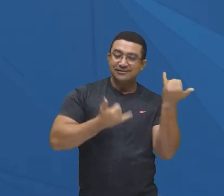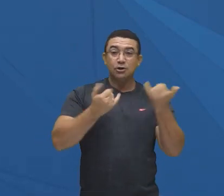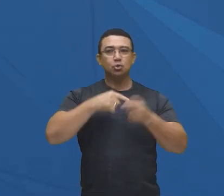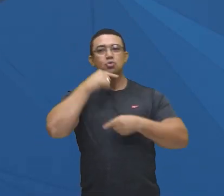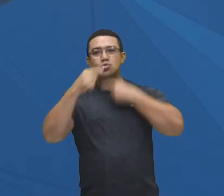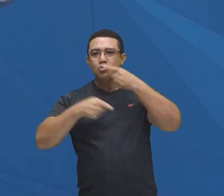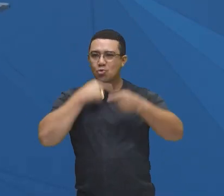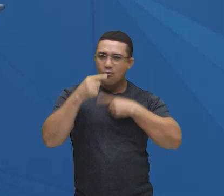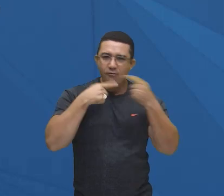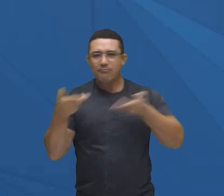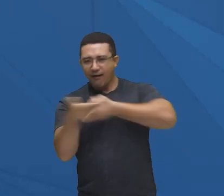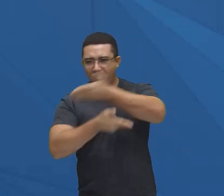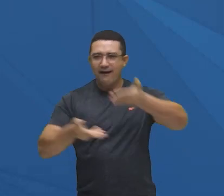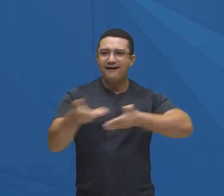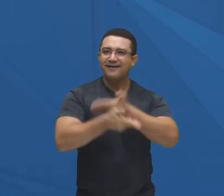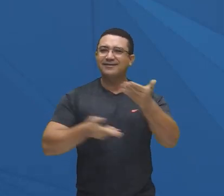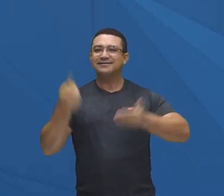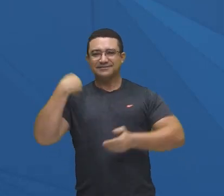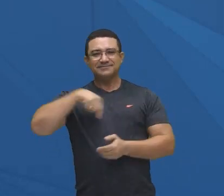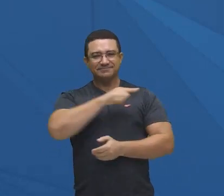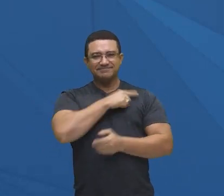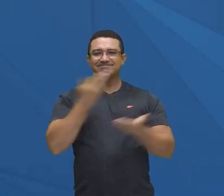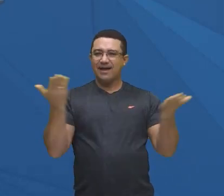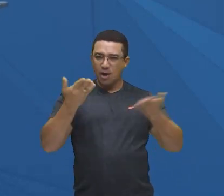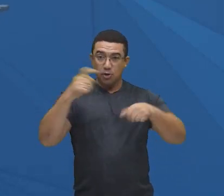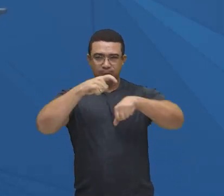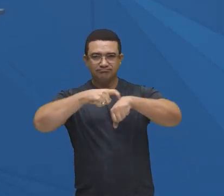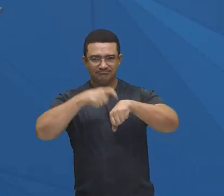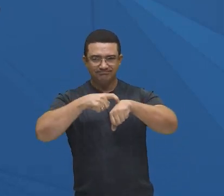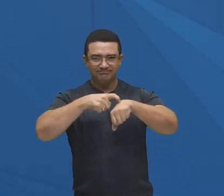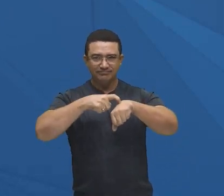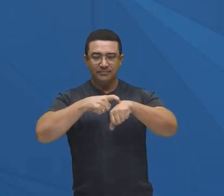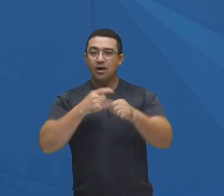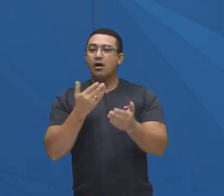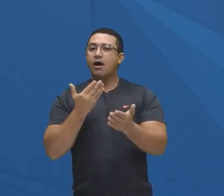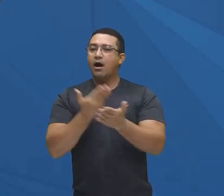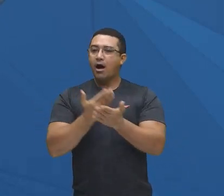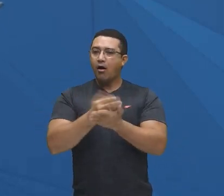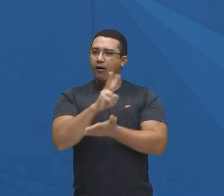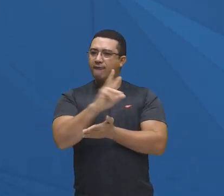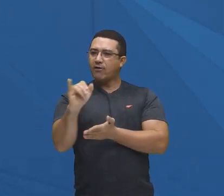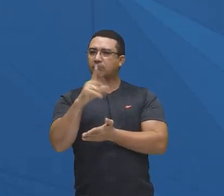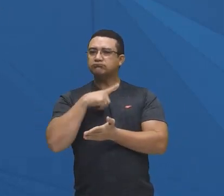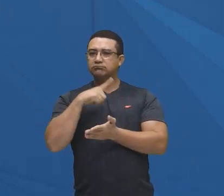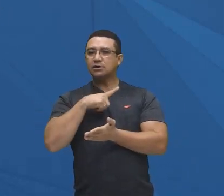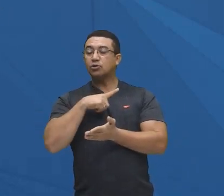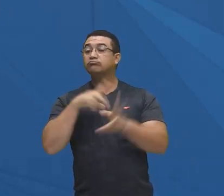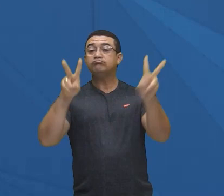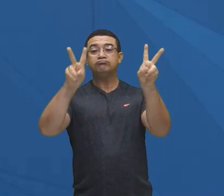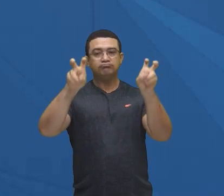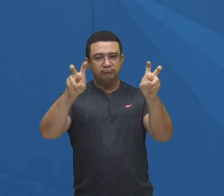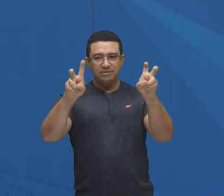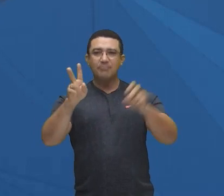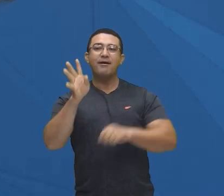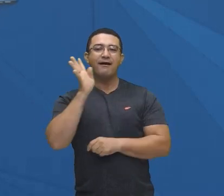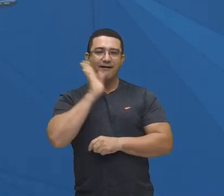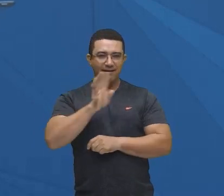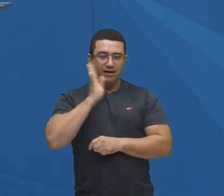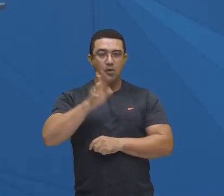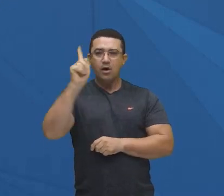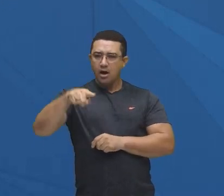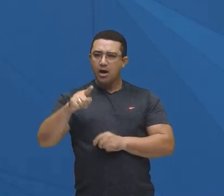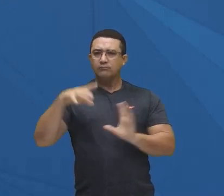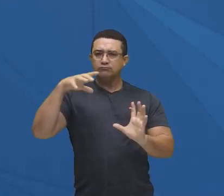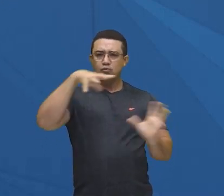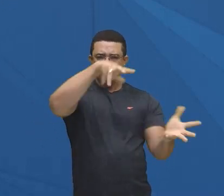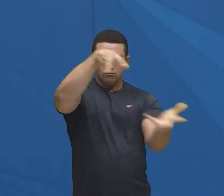dúvidas, interagir conosco nesse momento, nessa nossa aula que vai ter um tema muito legal, que é o mundo digital,